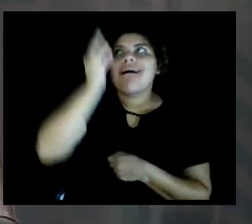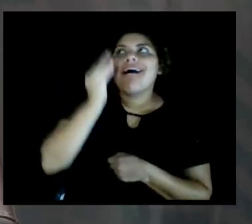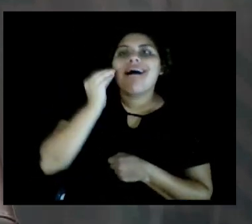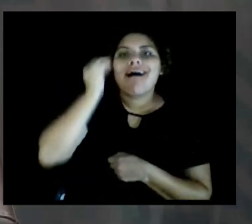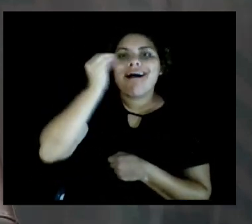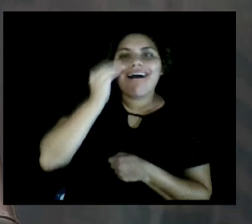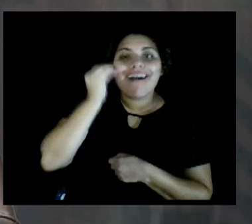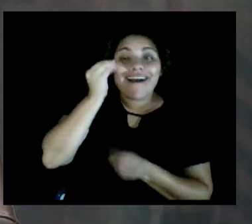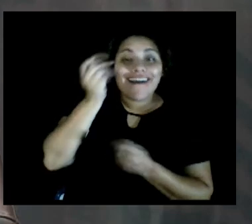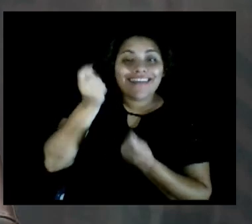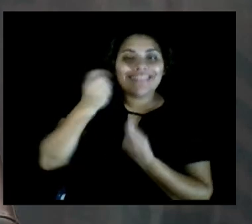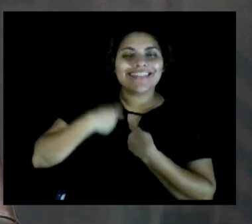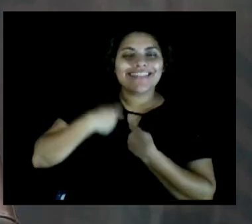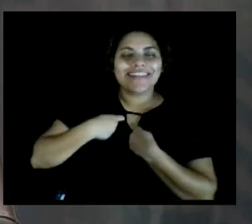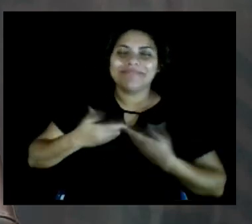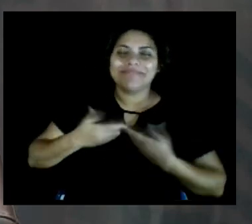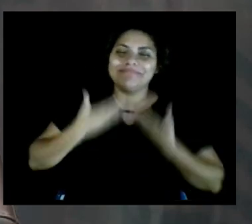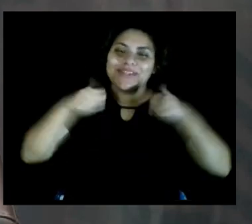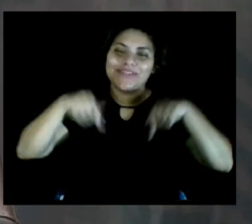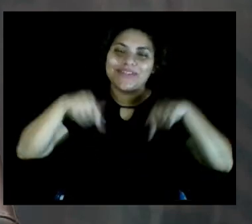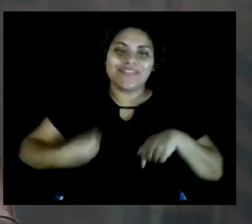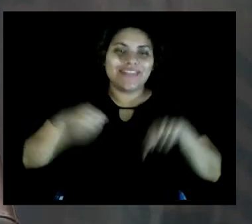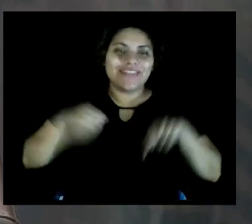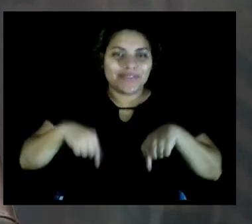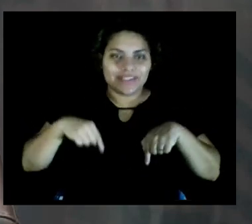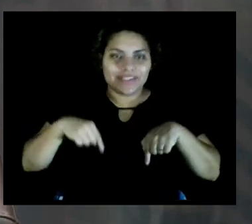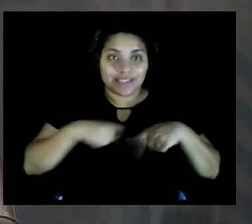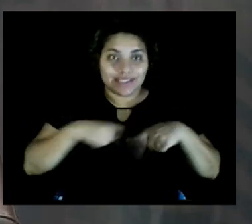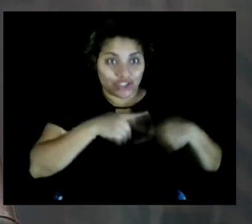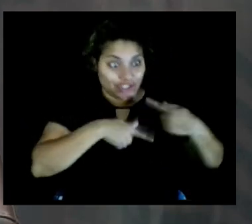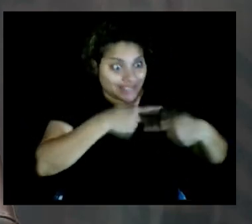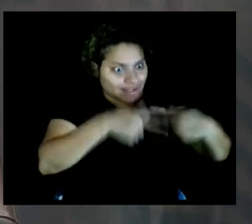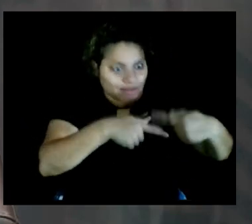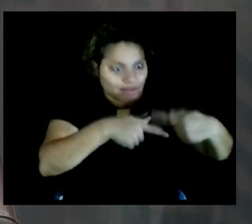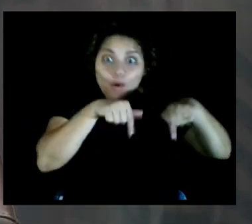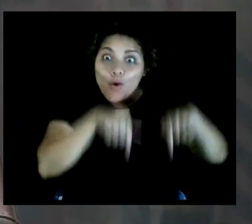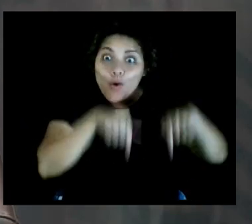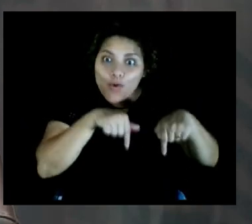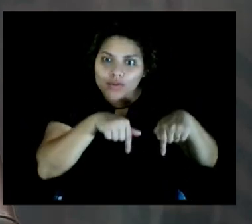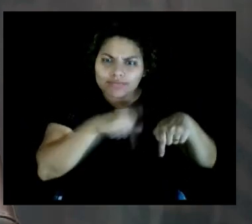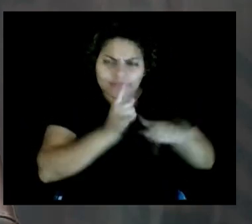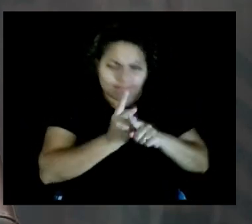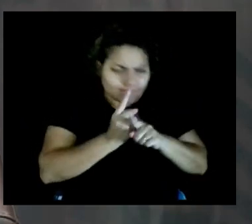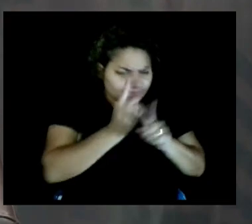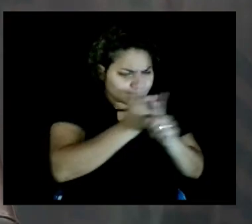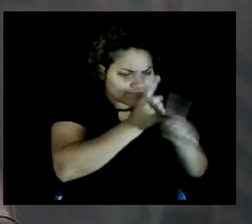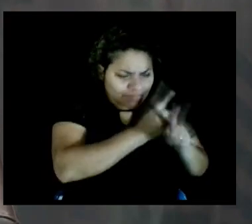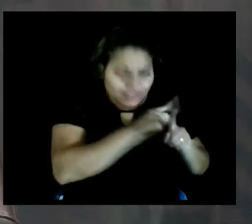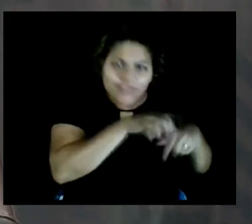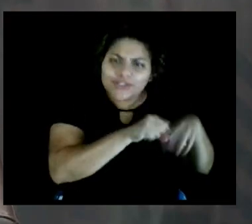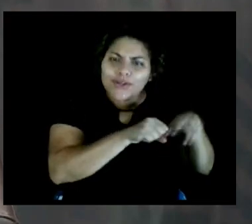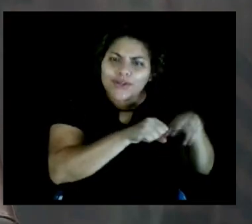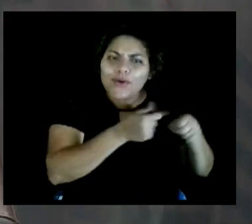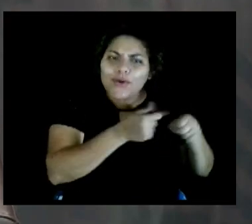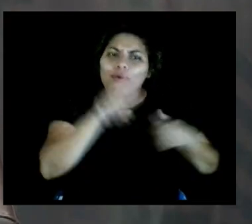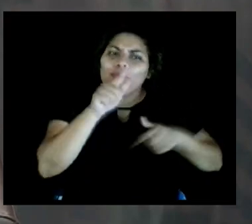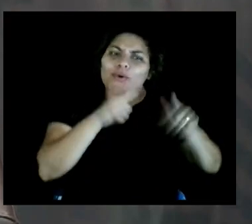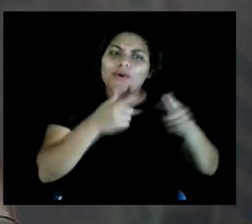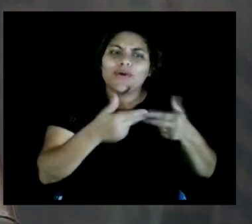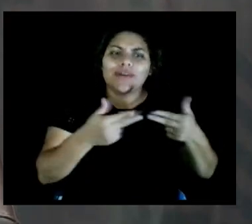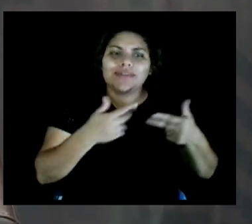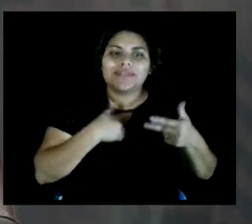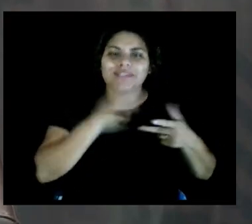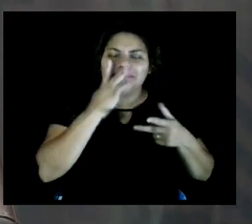Agora, essa geração de agora tem que achar uma outra coisa para fazer, para tentar se libertar